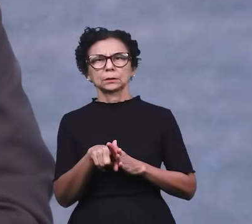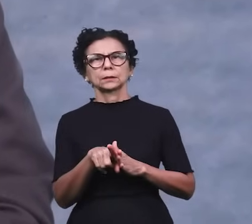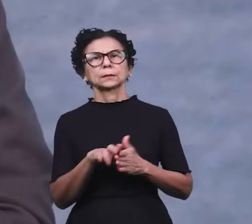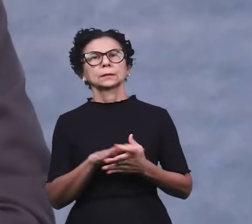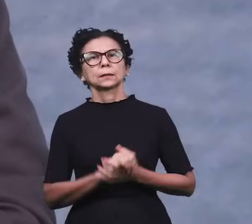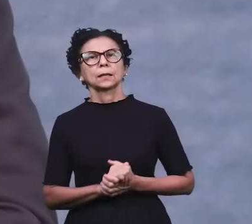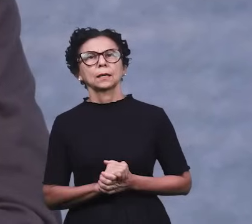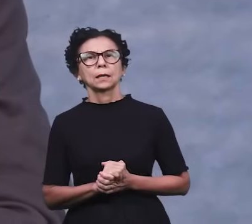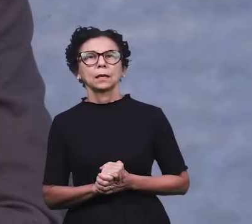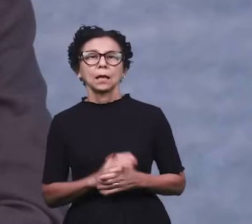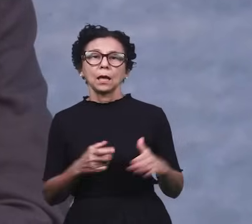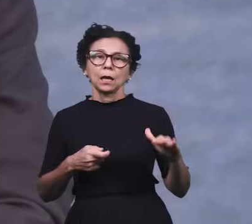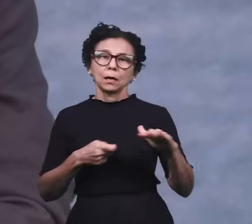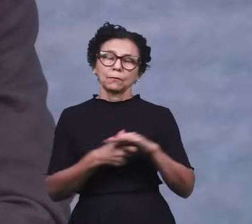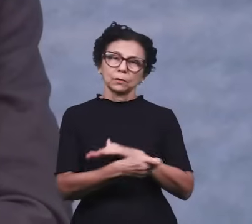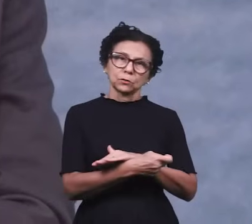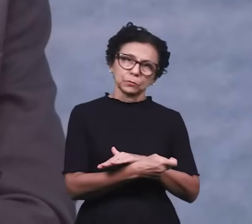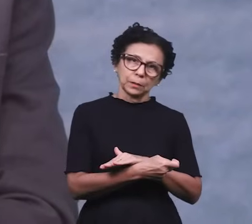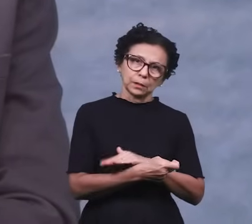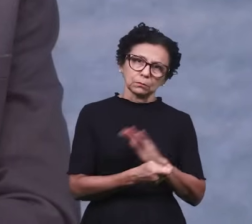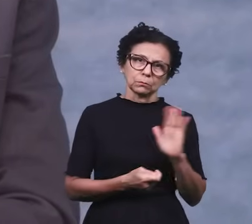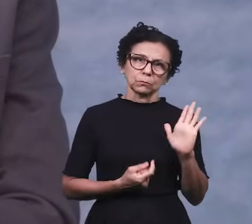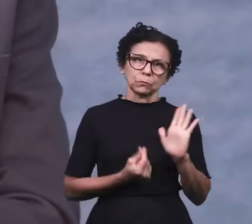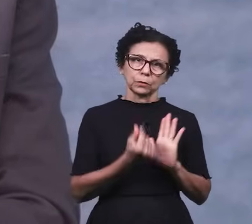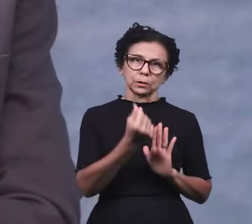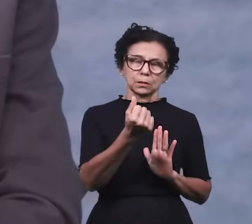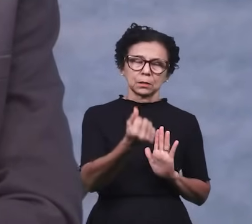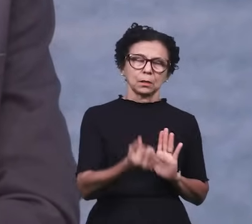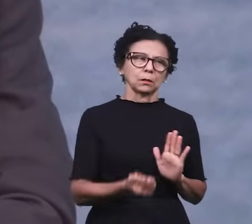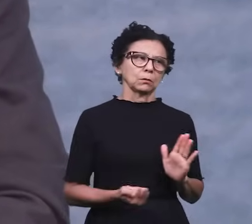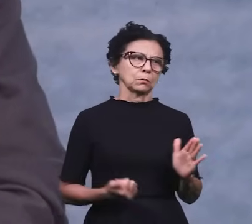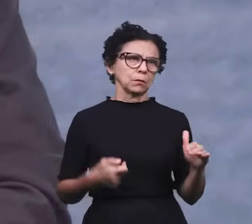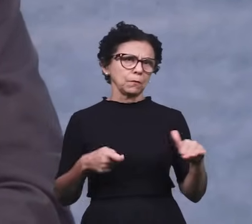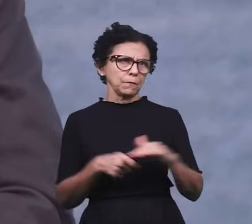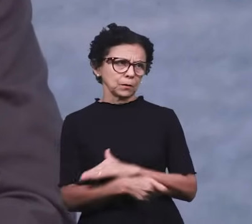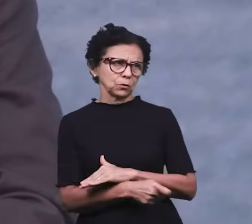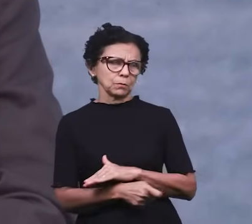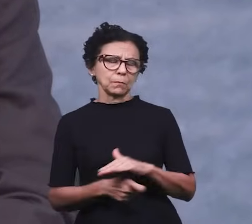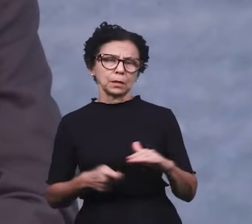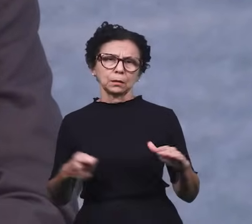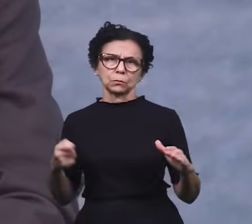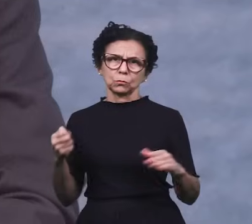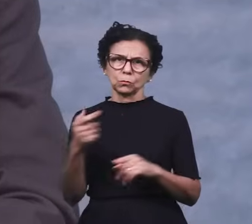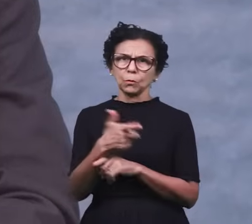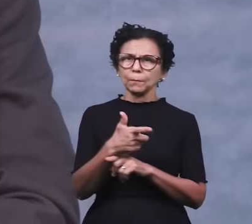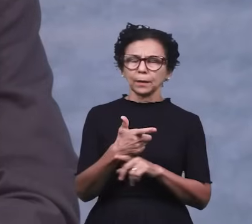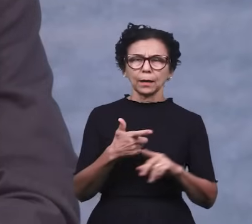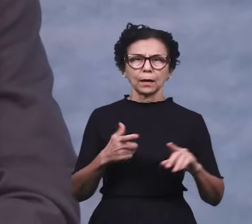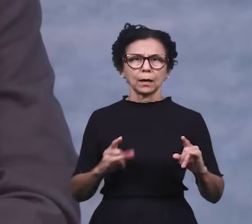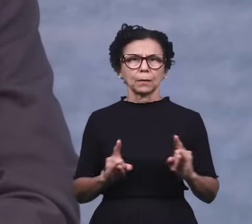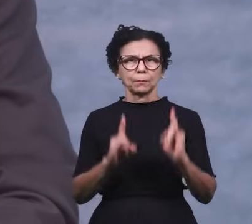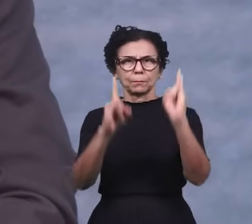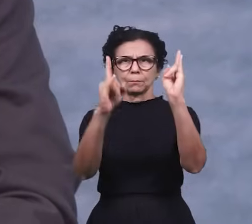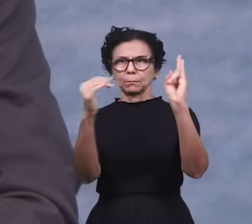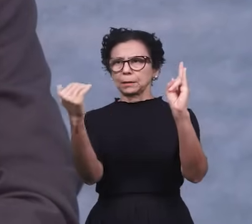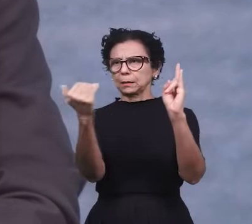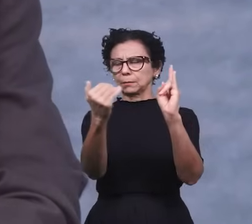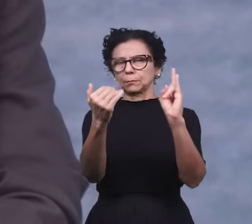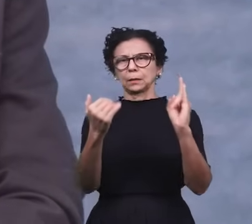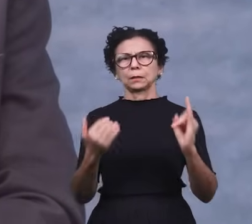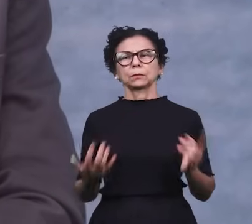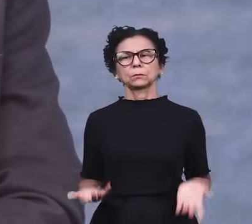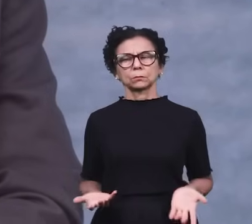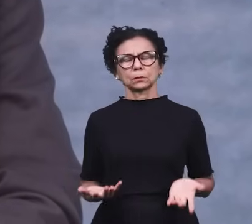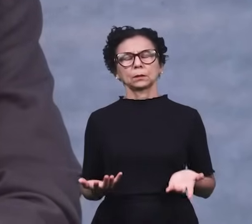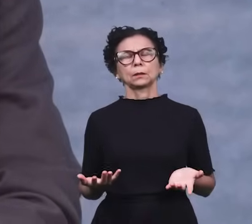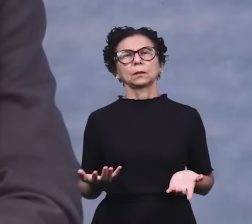financeiro. Mas existem outros investimentos. Você falou, por exemplo, sobre imóveis. Falei sobre negócio próprio no último próprio, programa. né?